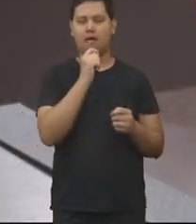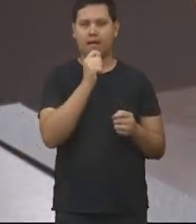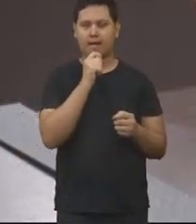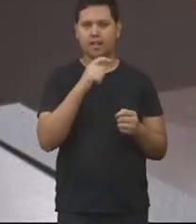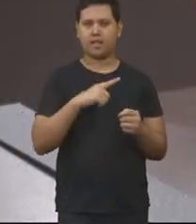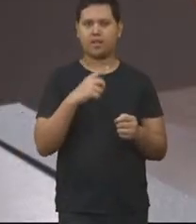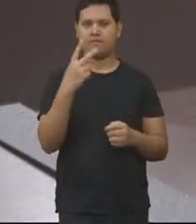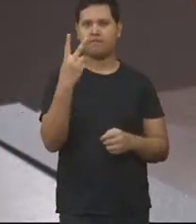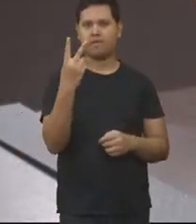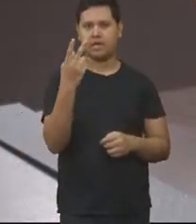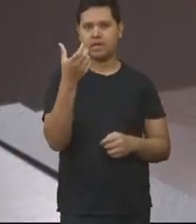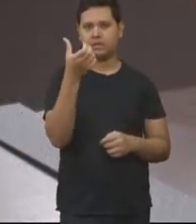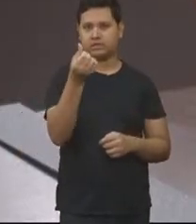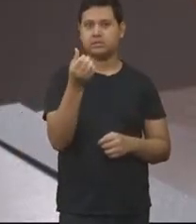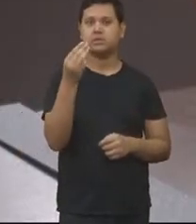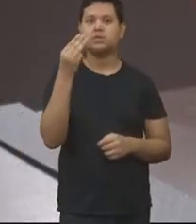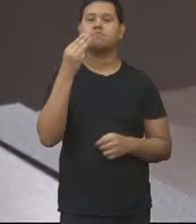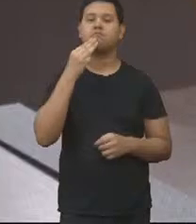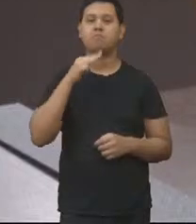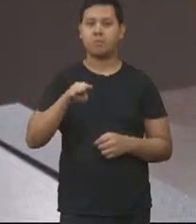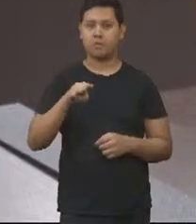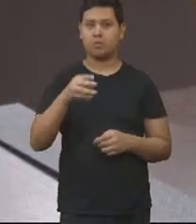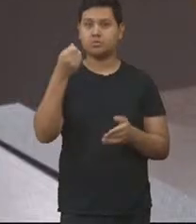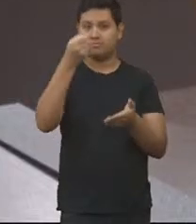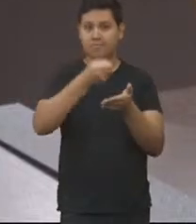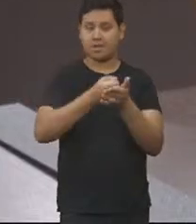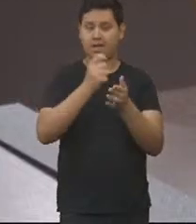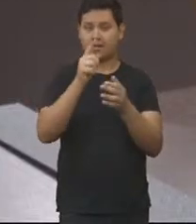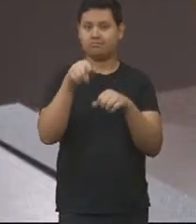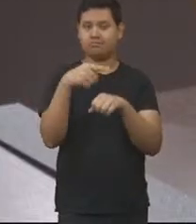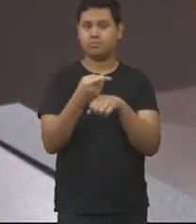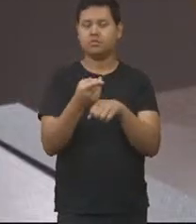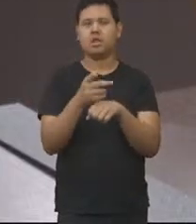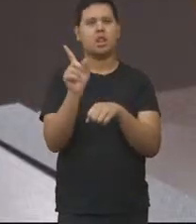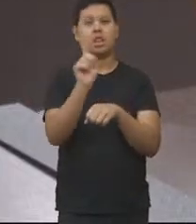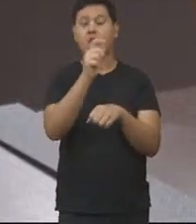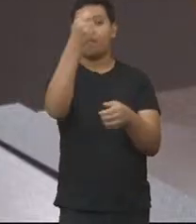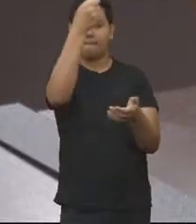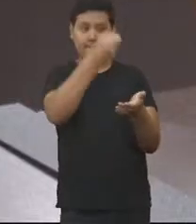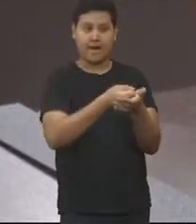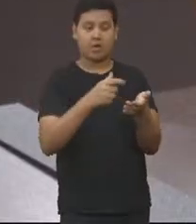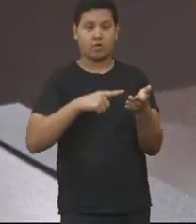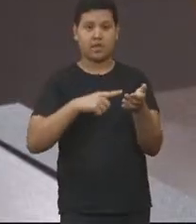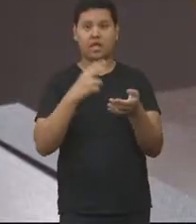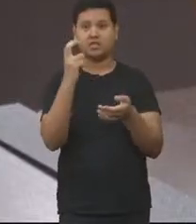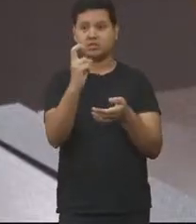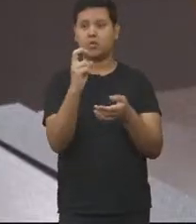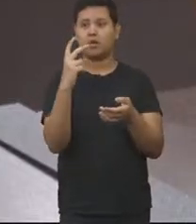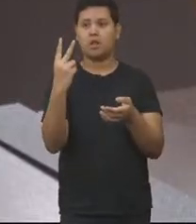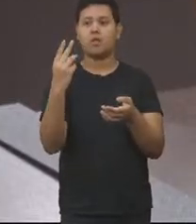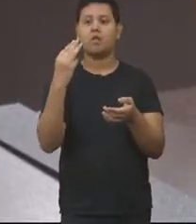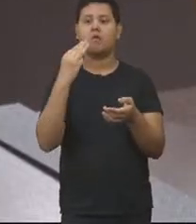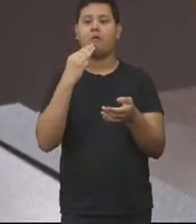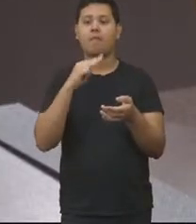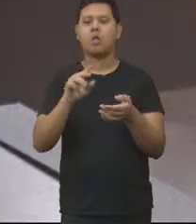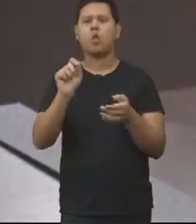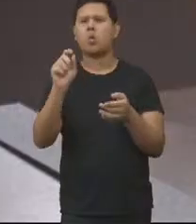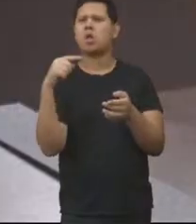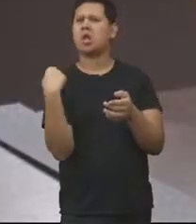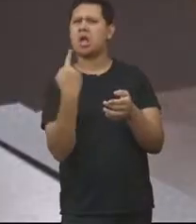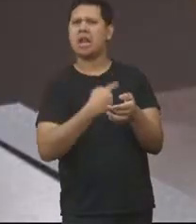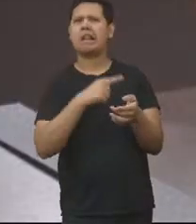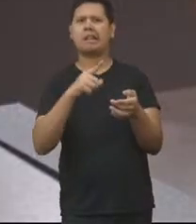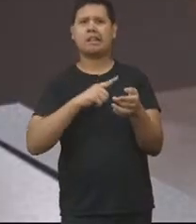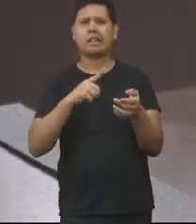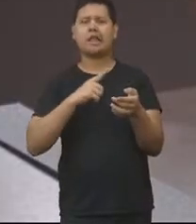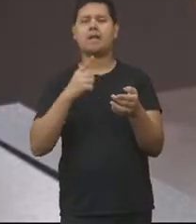pagos 26 milhões, não processados e pagos 52, e o que a gente ainda tem